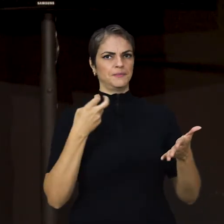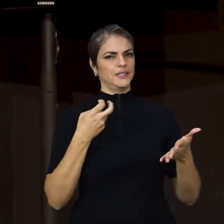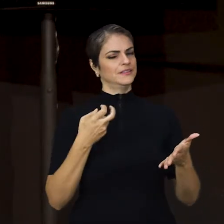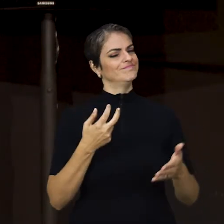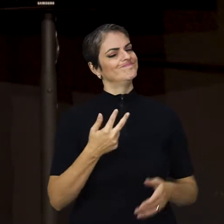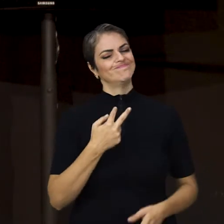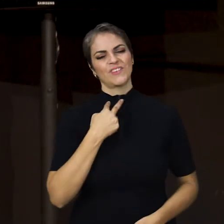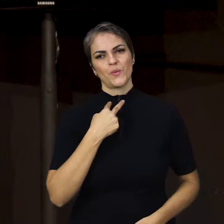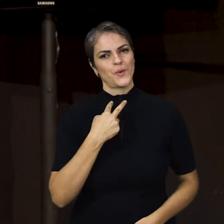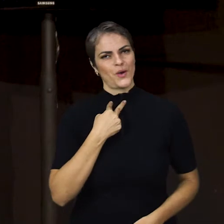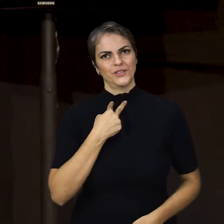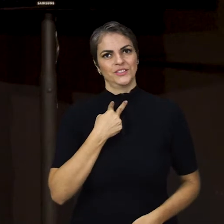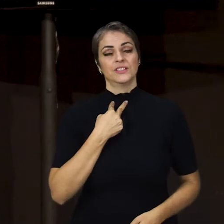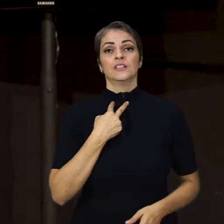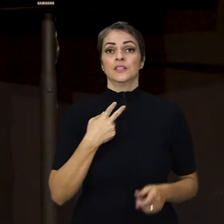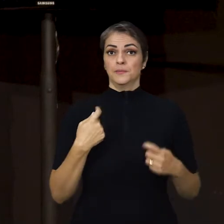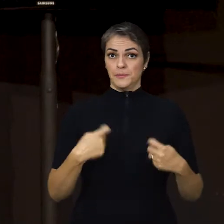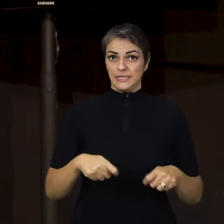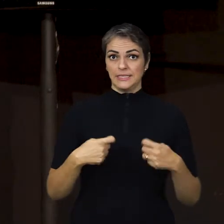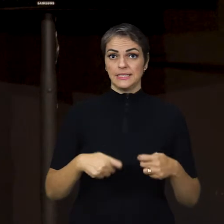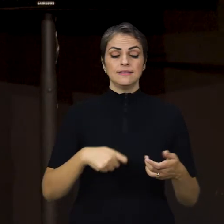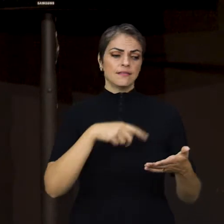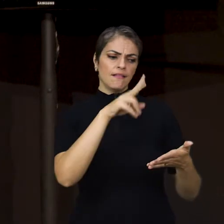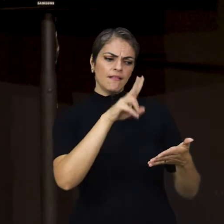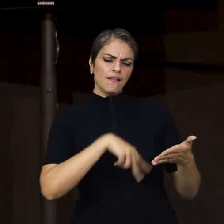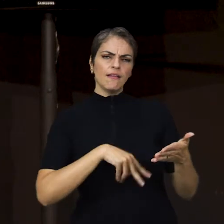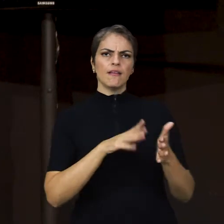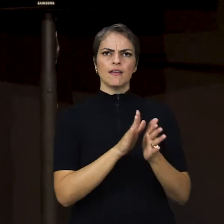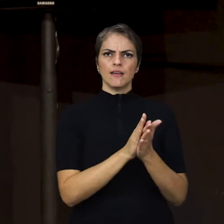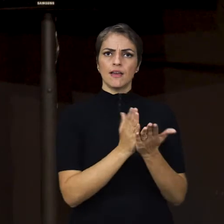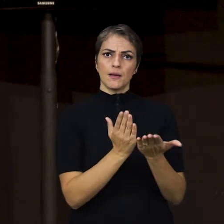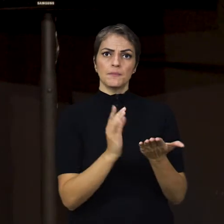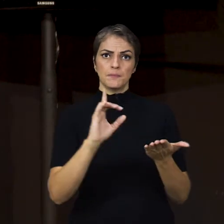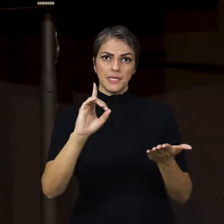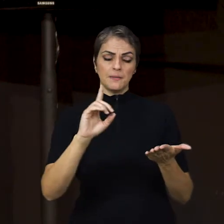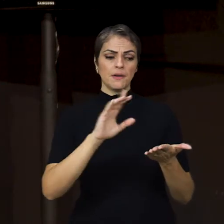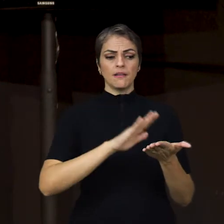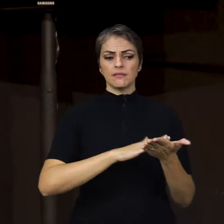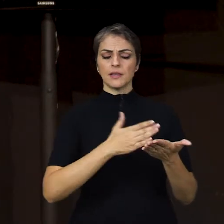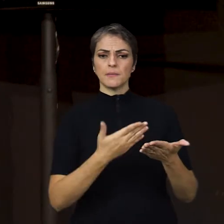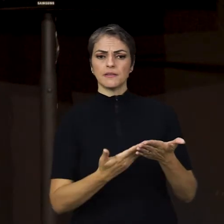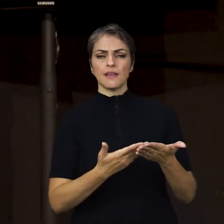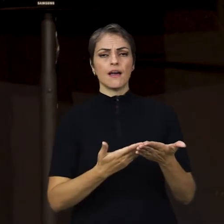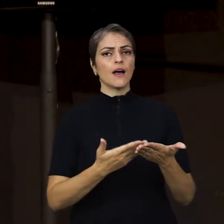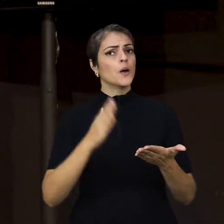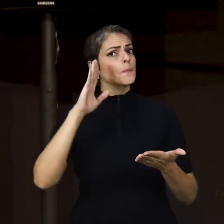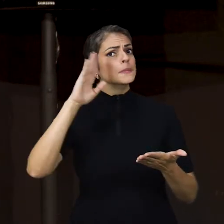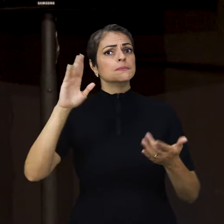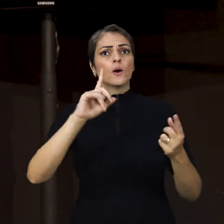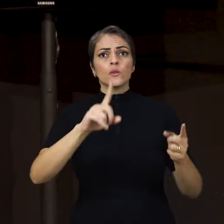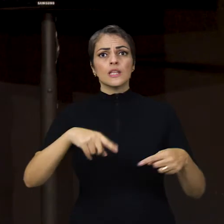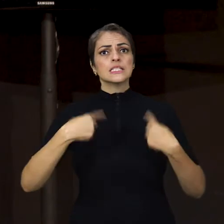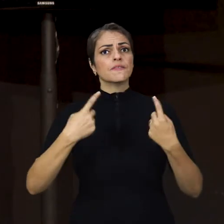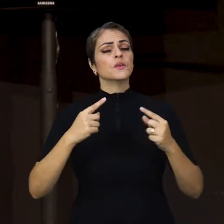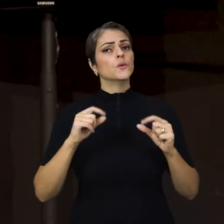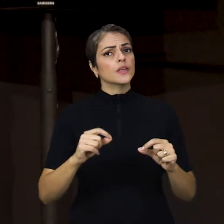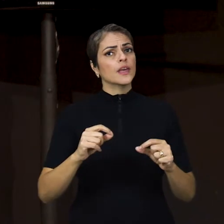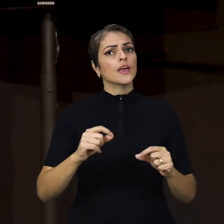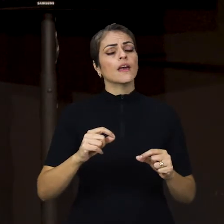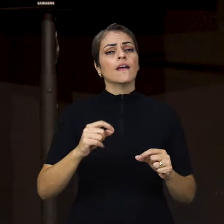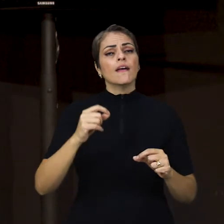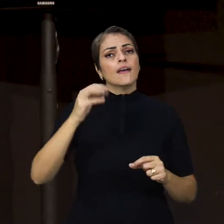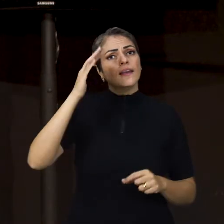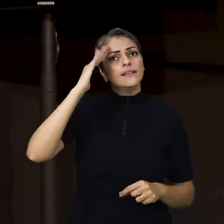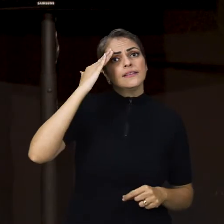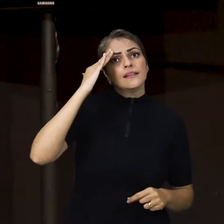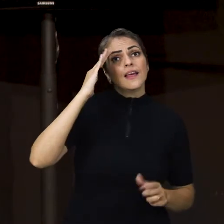nos propomos a interpretar o texto bíblico, o desafio é entender o significado original desse texto, vamos falar sobre isso